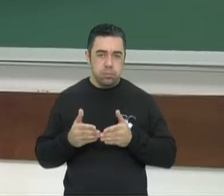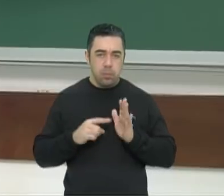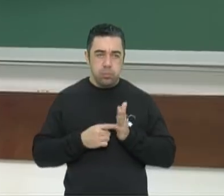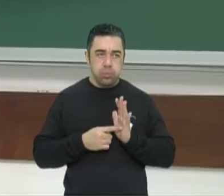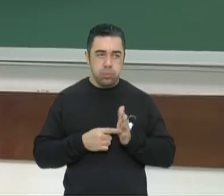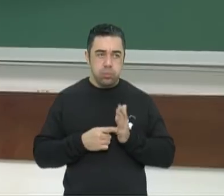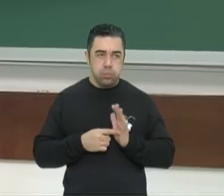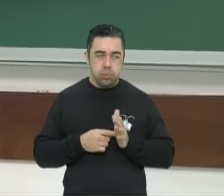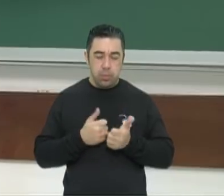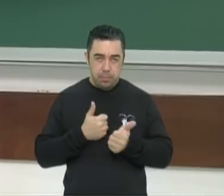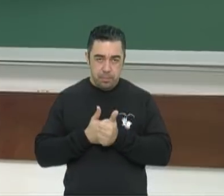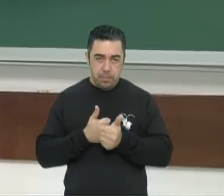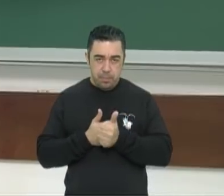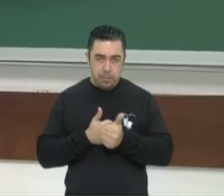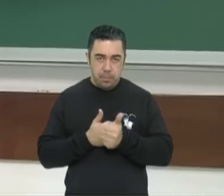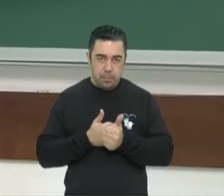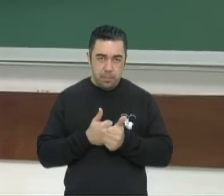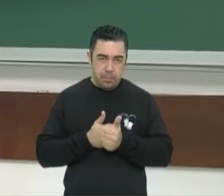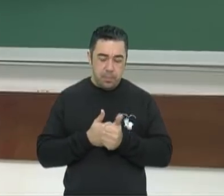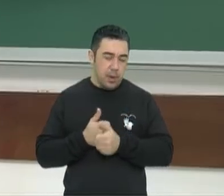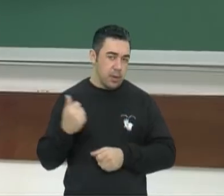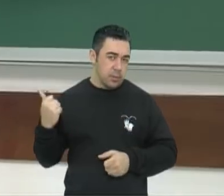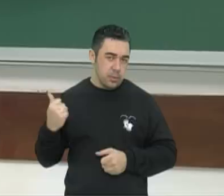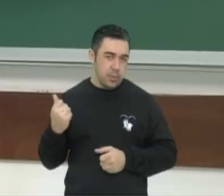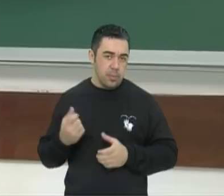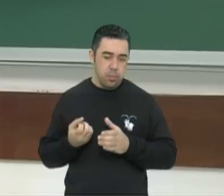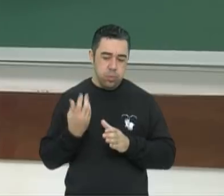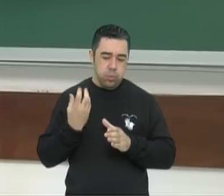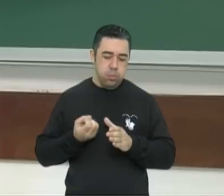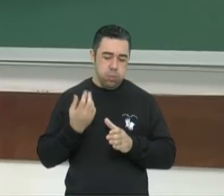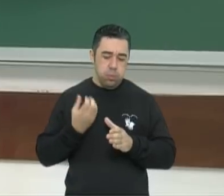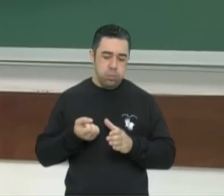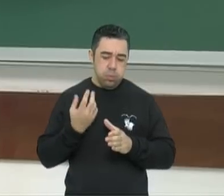aqui próximo, porque a gente consegue perceber que é por ali que está sendo,